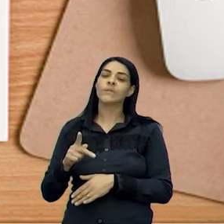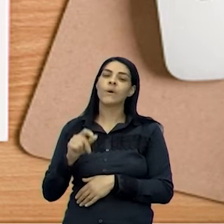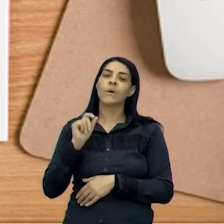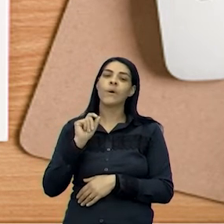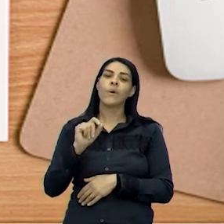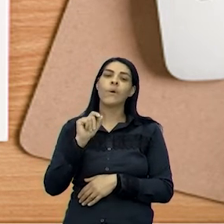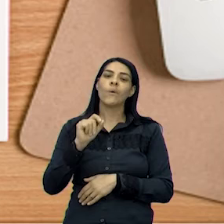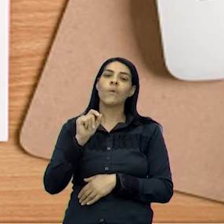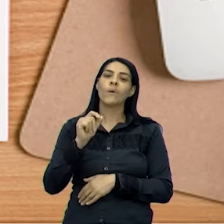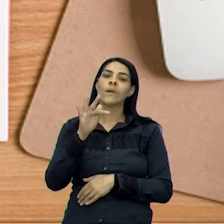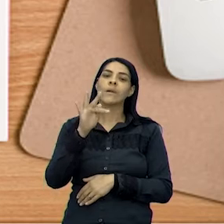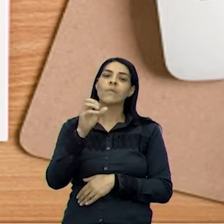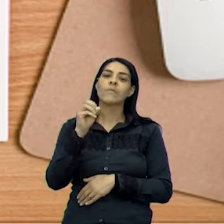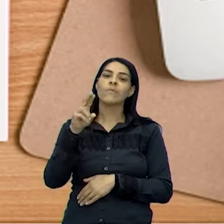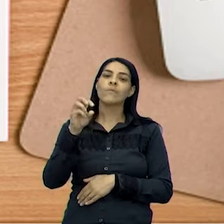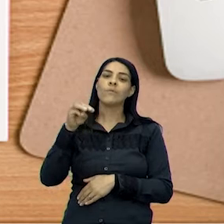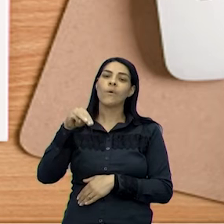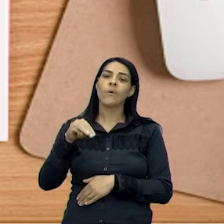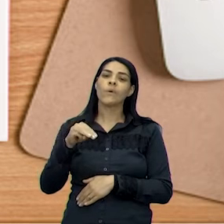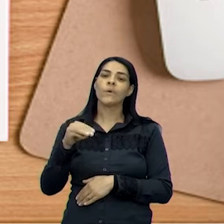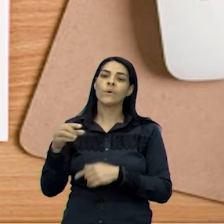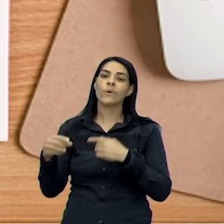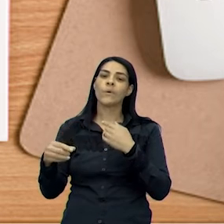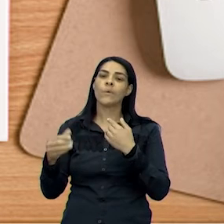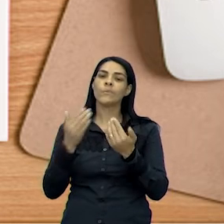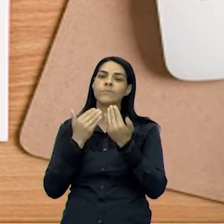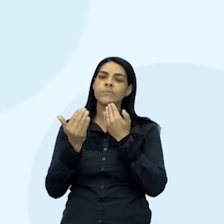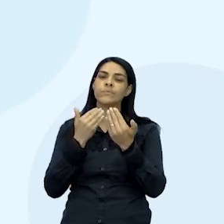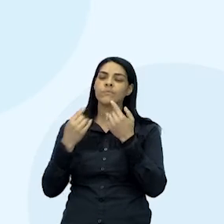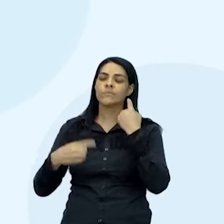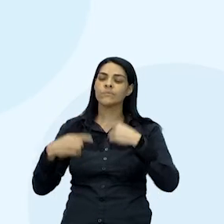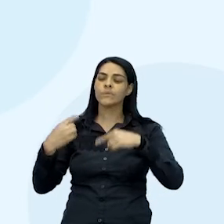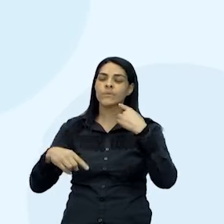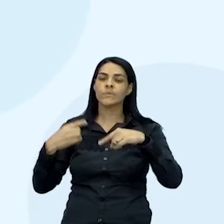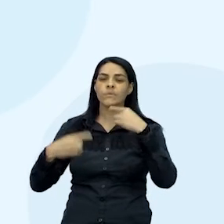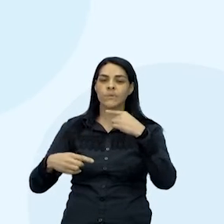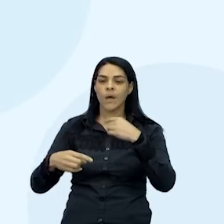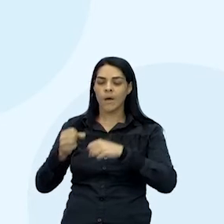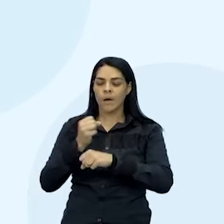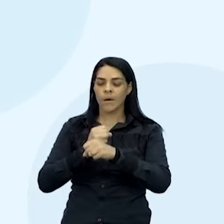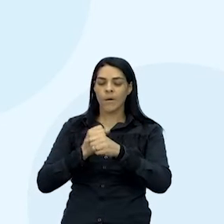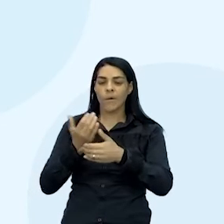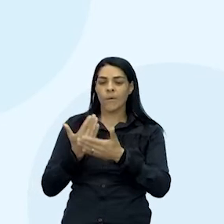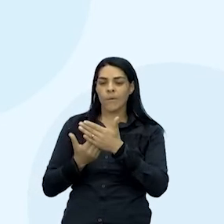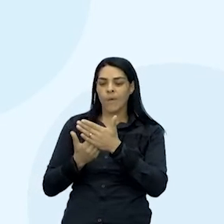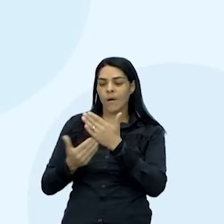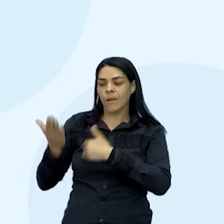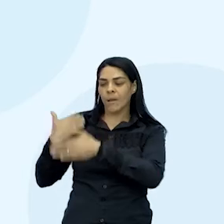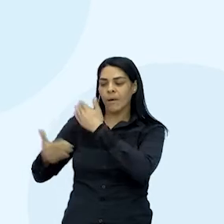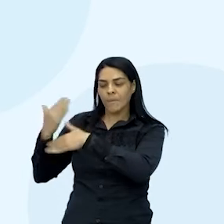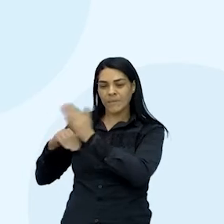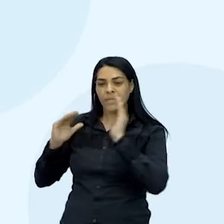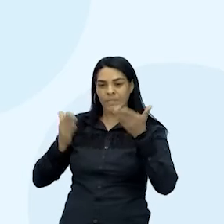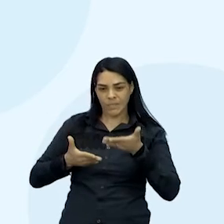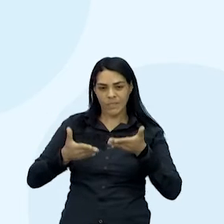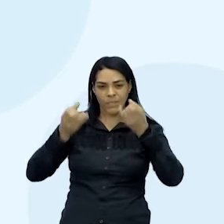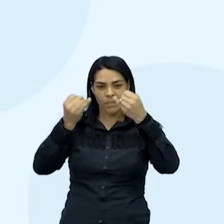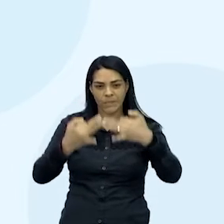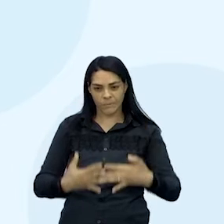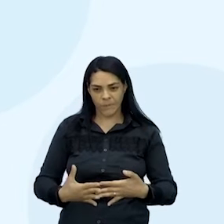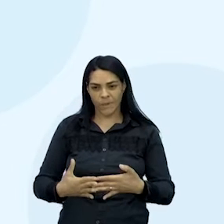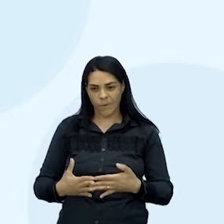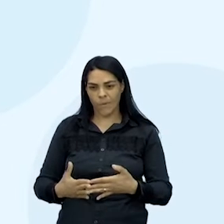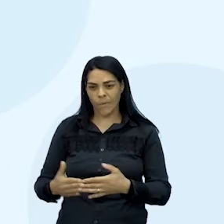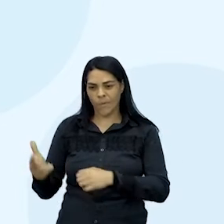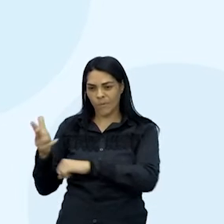de discussão? Né, que a gente comentou na aula passada, eu fiquei meio na dúvida. Então eu deixei para vocês um videozinho bem interessante que